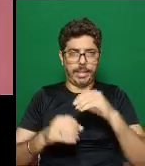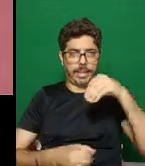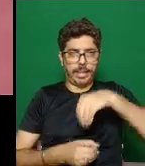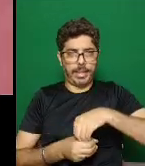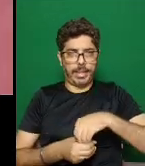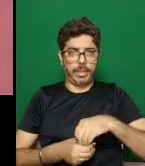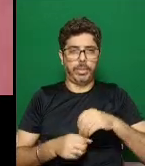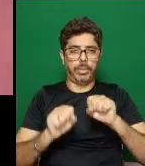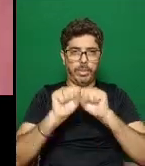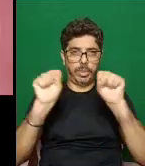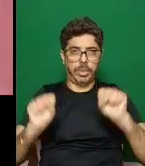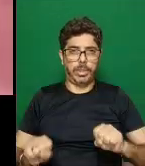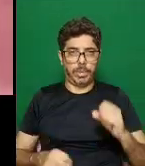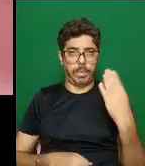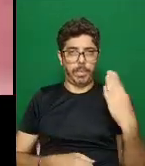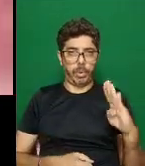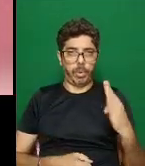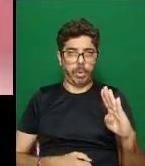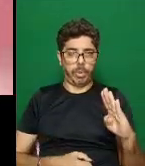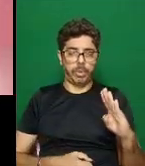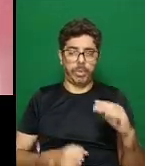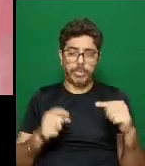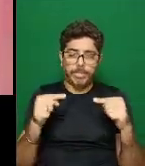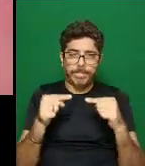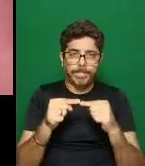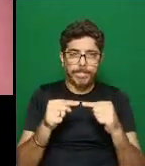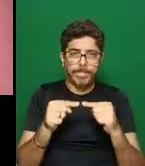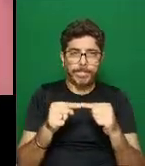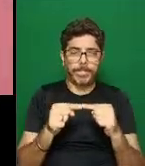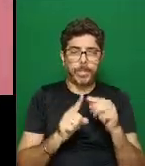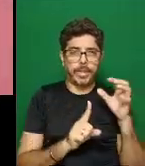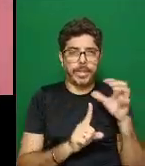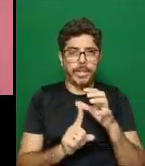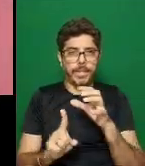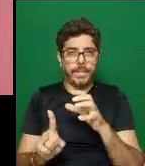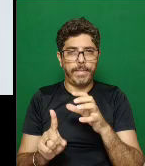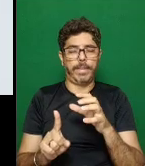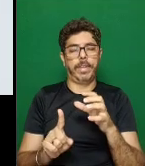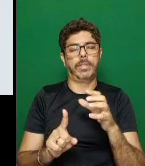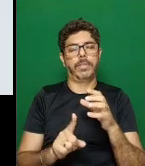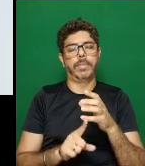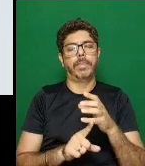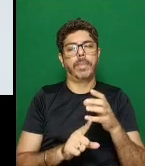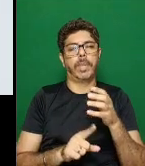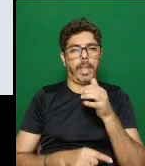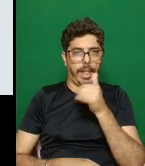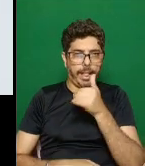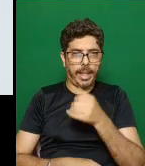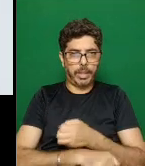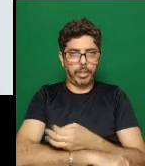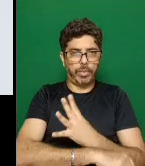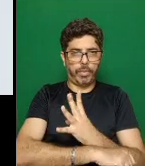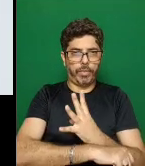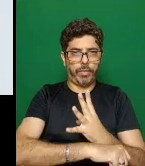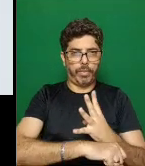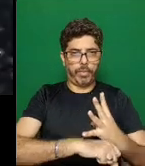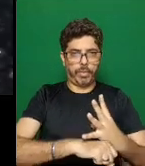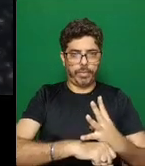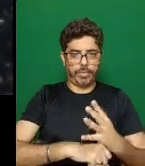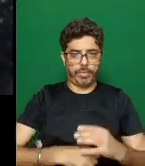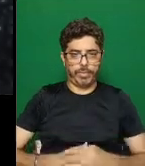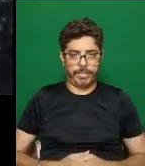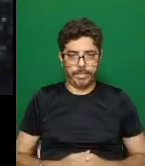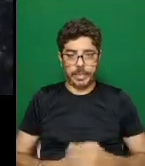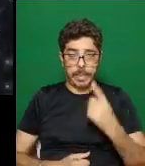biológicos em associação com o efeito de ordenação da força eletrostática. O exemplo mais notável disso, provavelmente, é